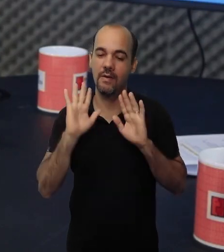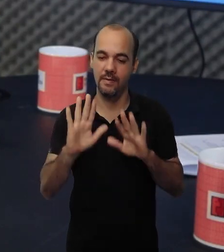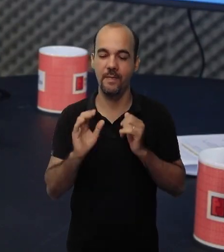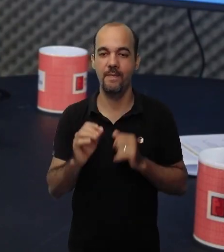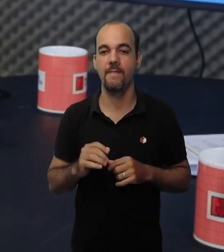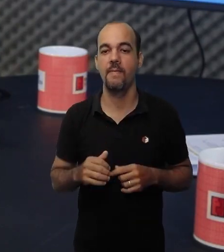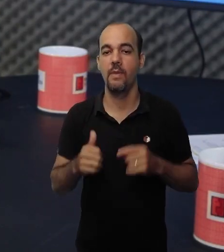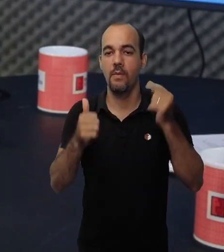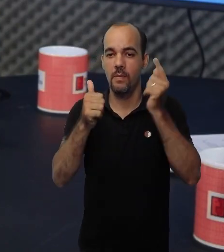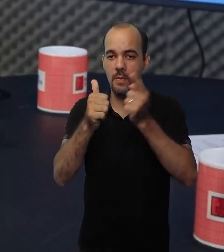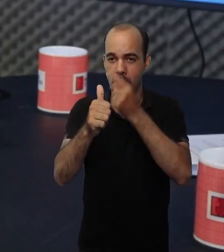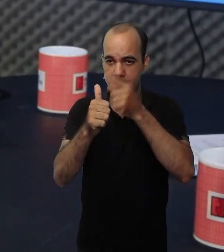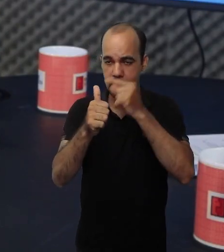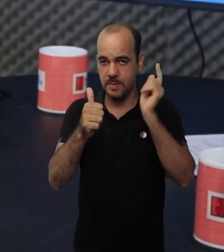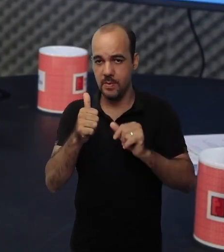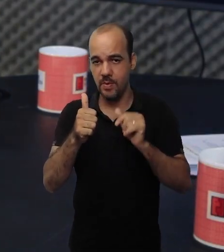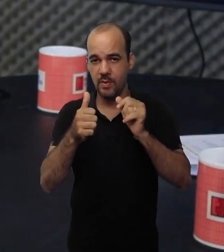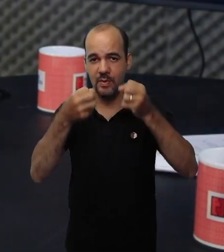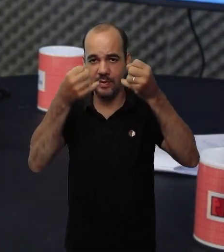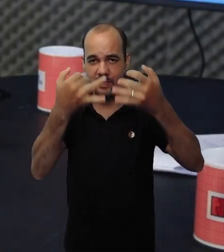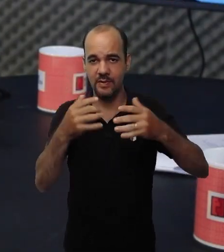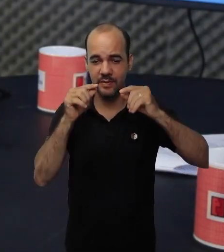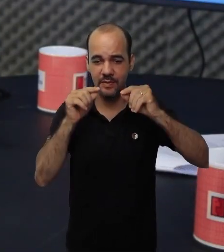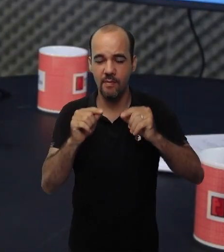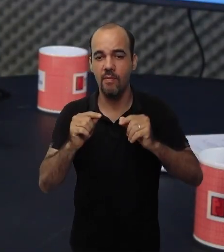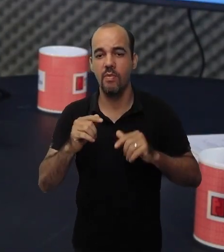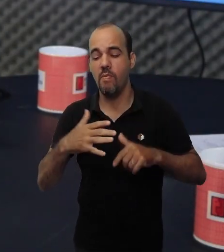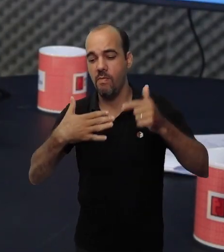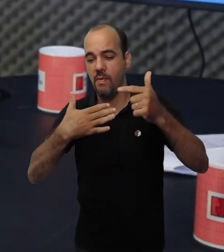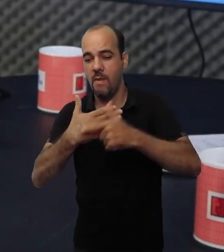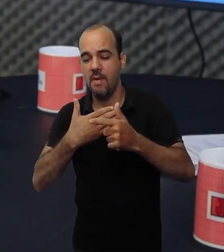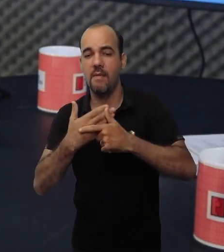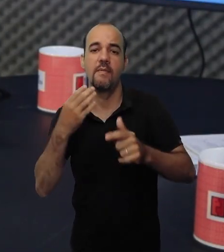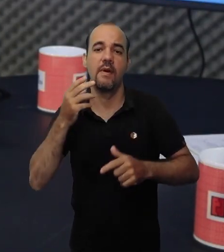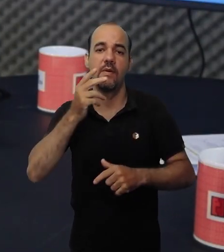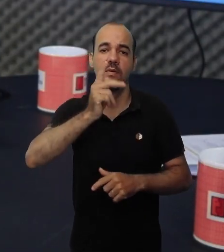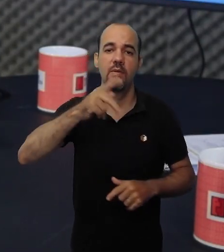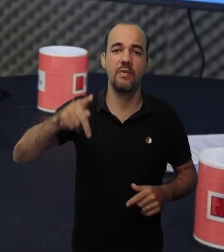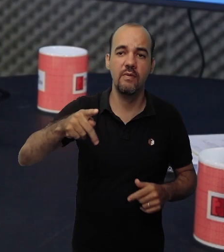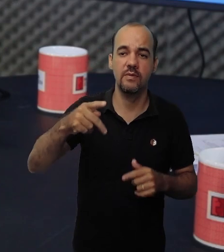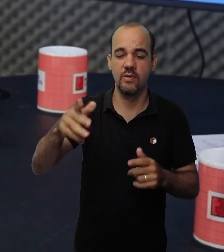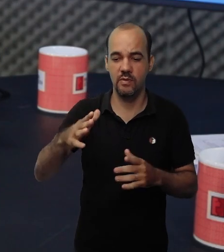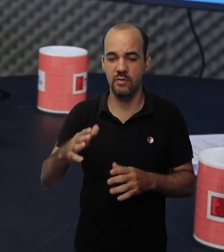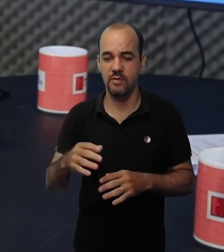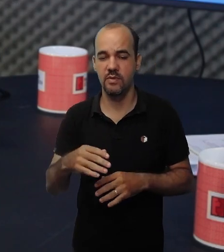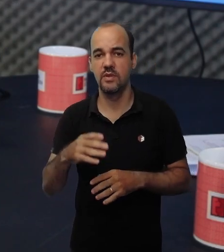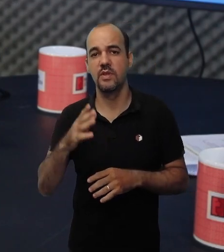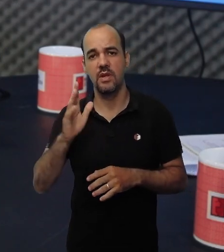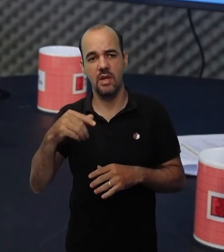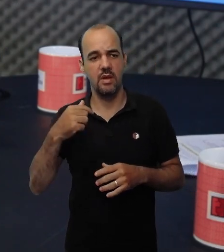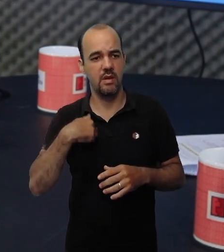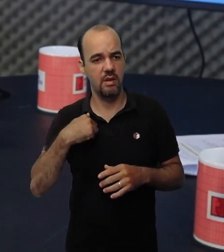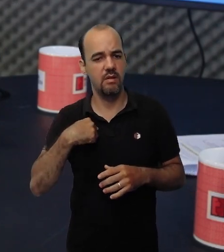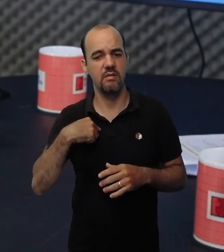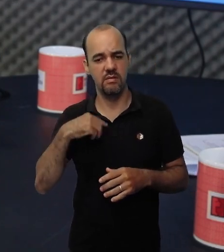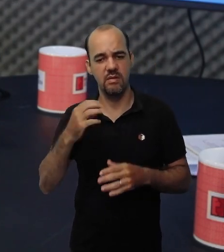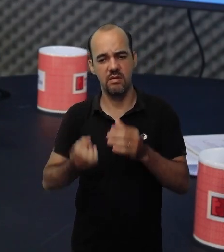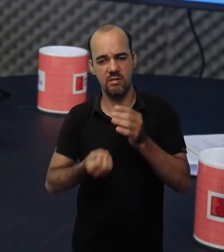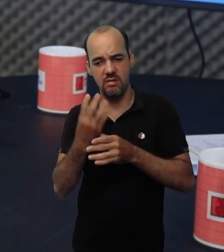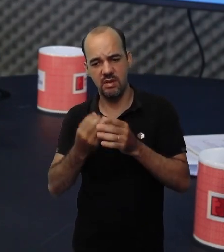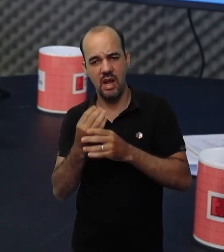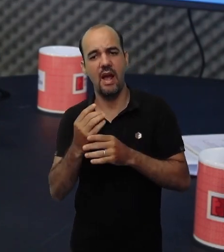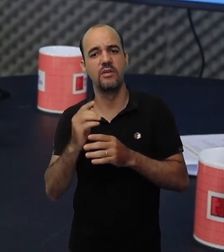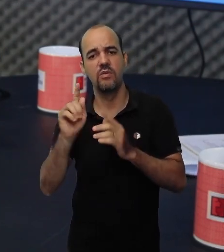como a gente... o nosso papel... Eu tenho colocado as metas hoje para a comunicação da nossa